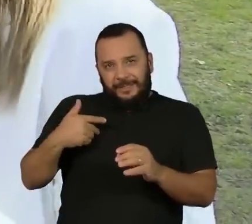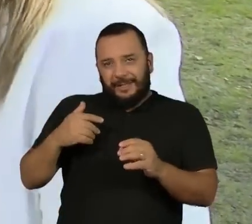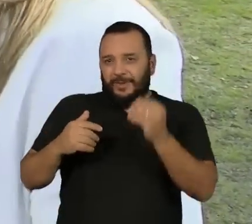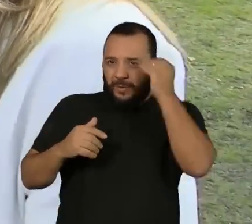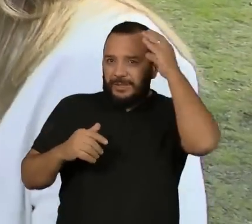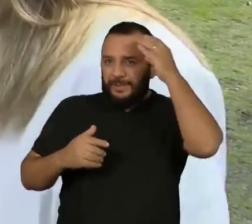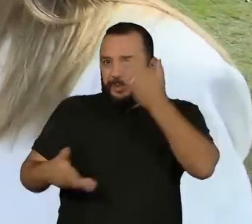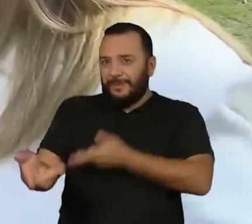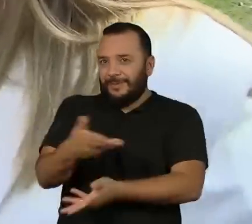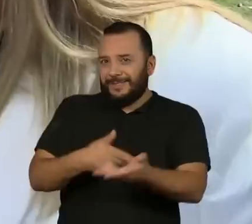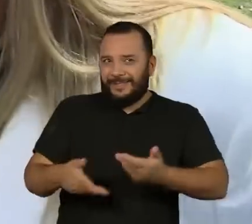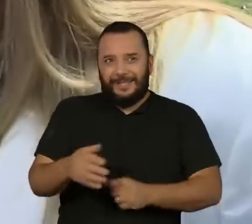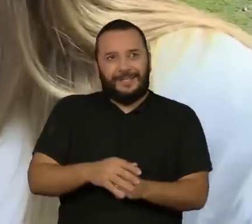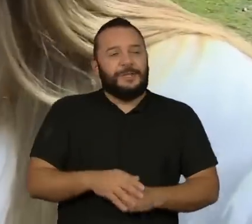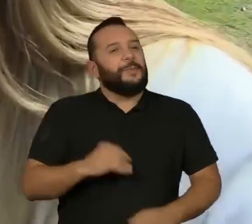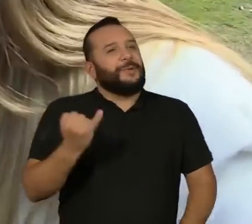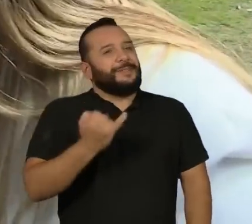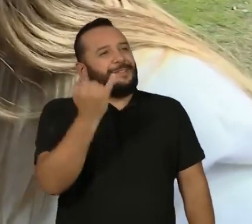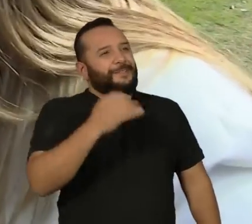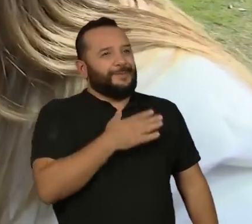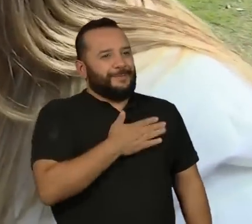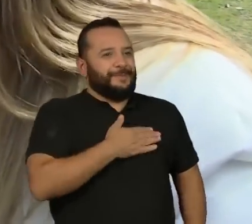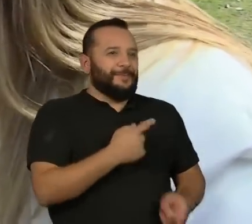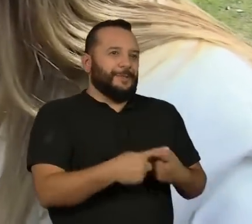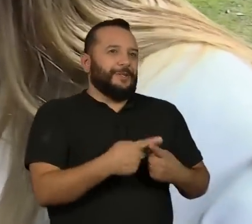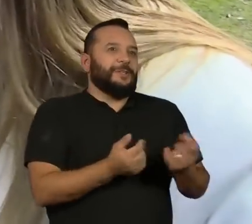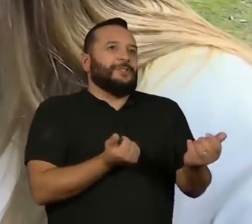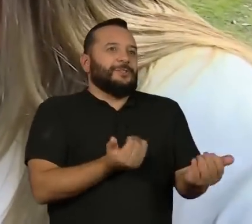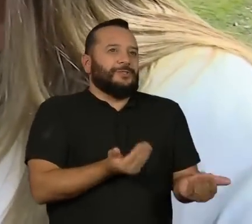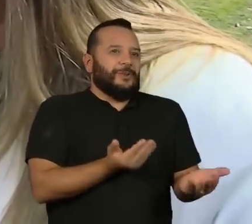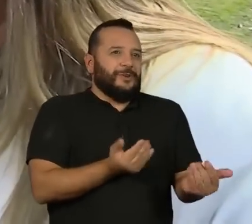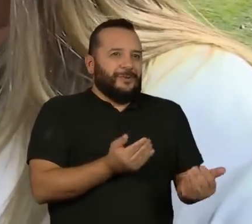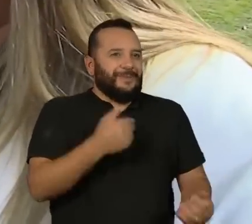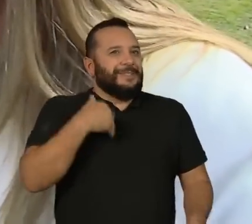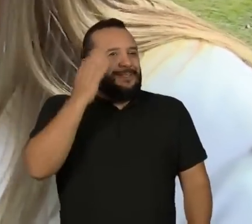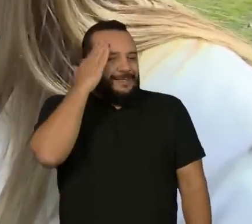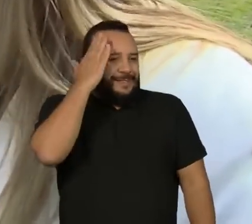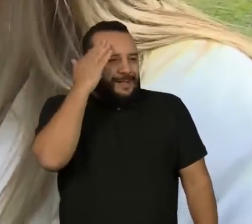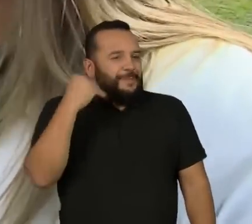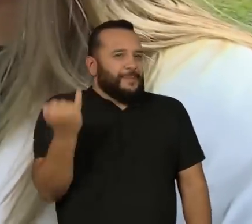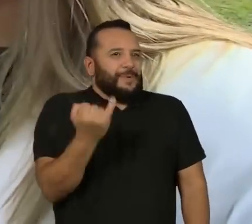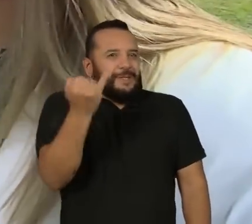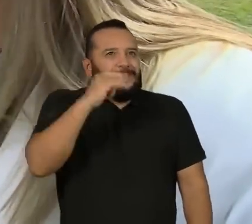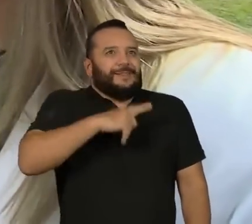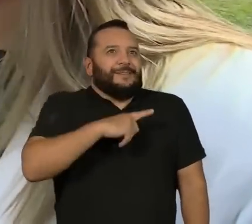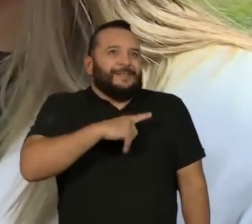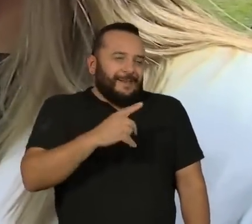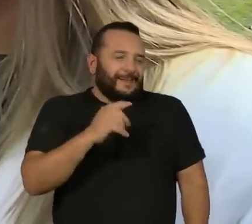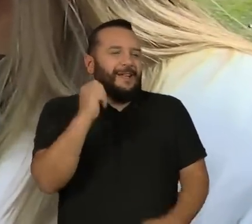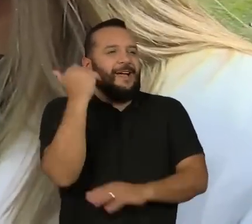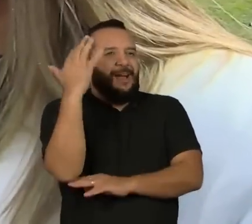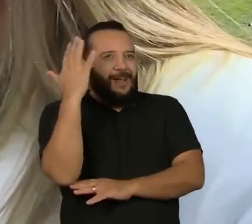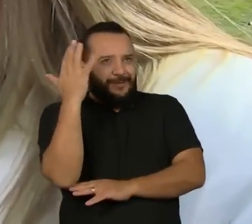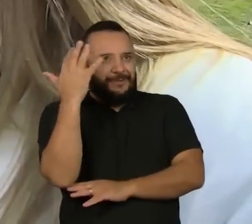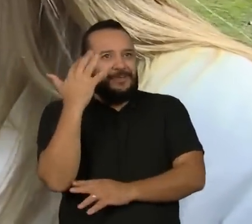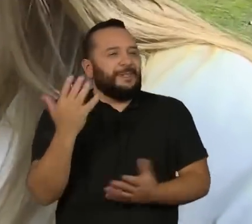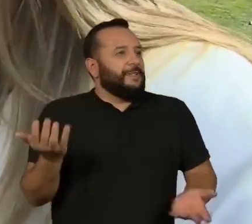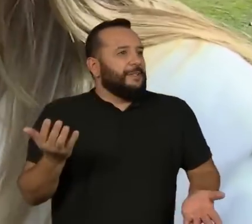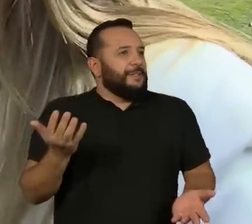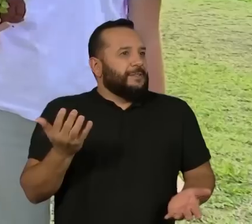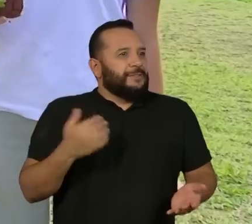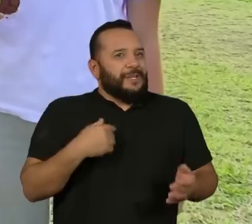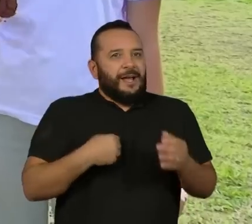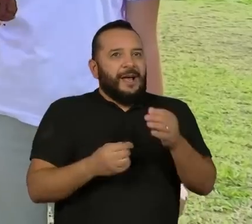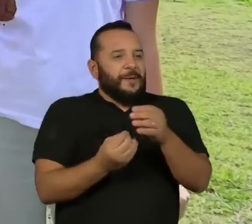os seus conhecimentos? Foi muito importante, porque os jovens precisam de saber a importância que tem uma árvore, qualquer pé